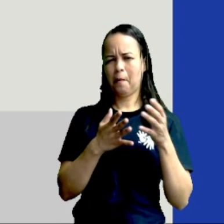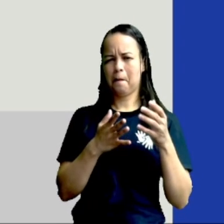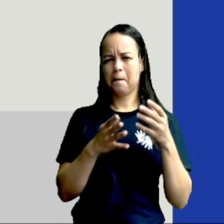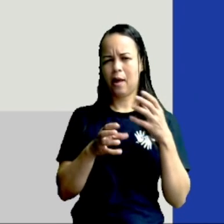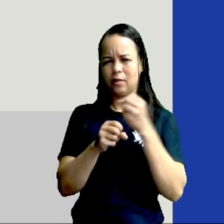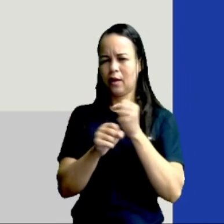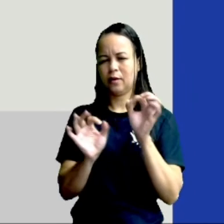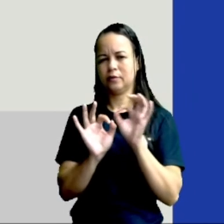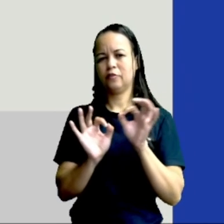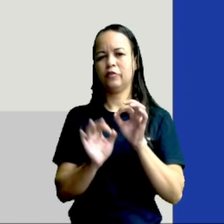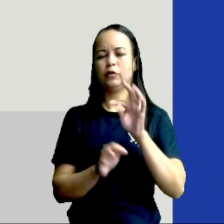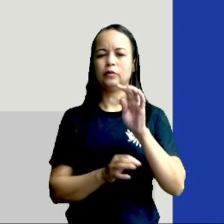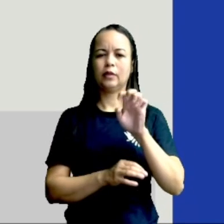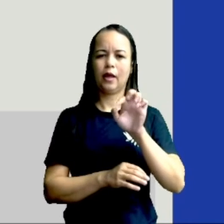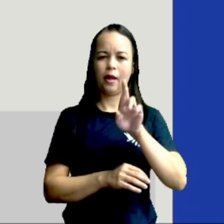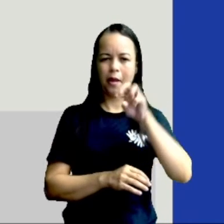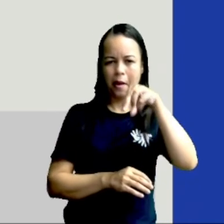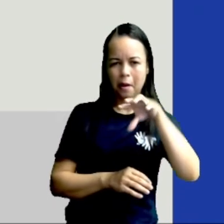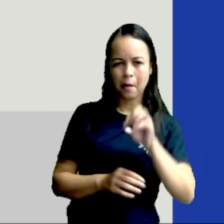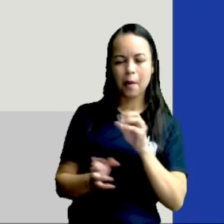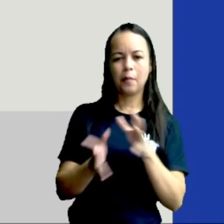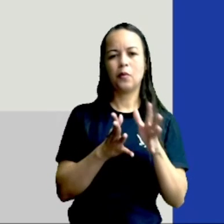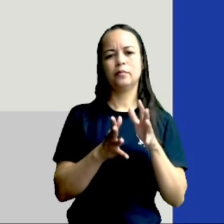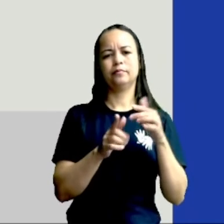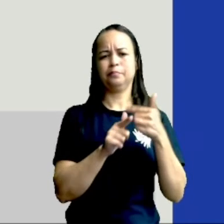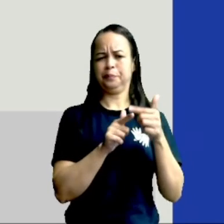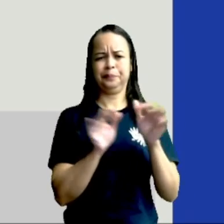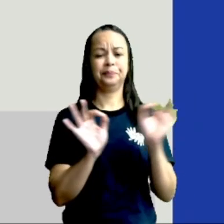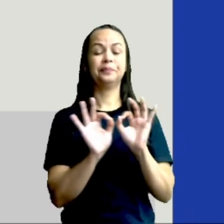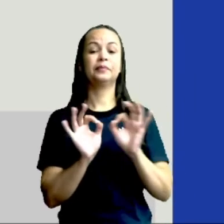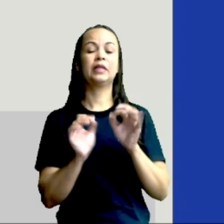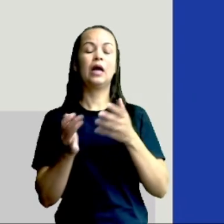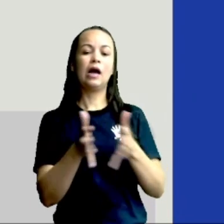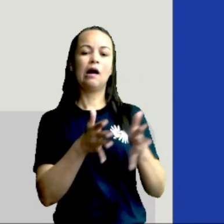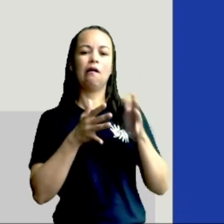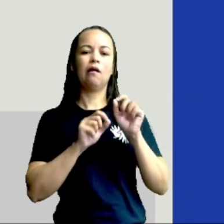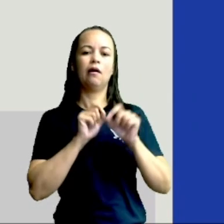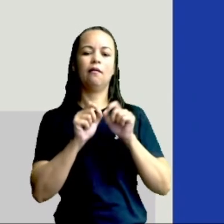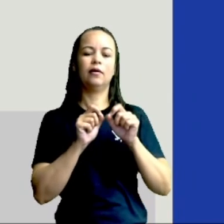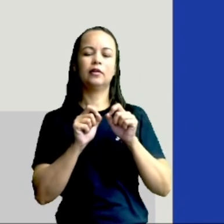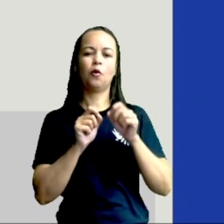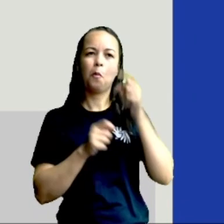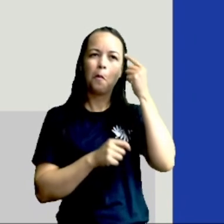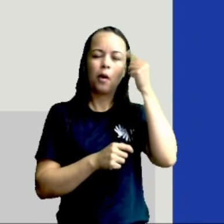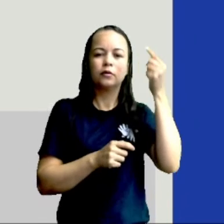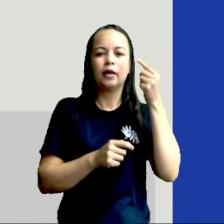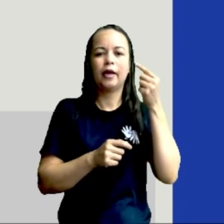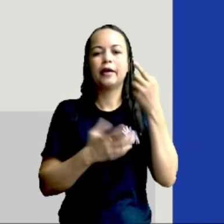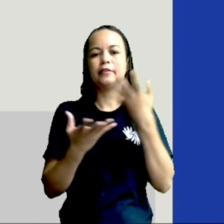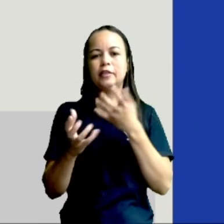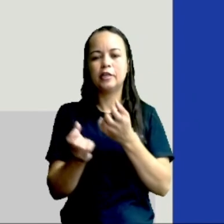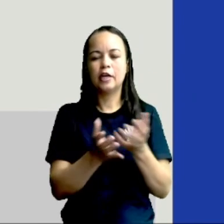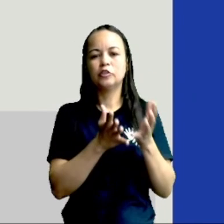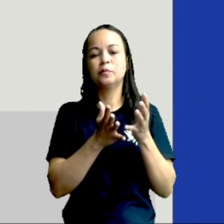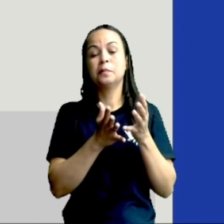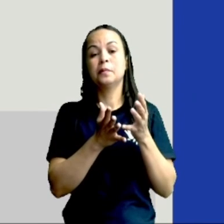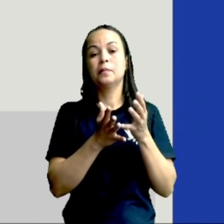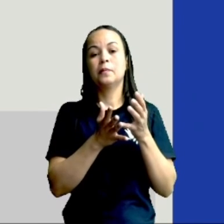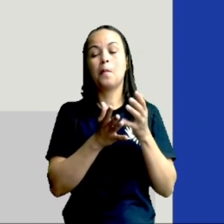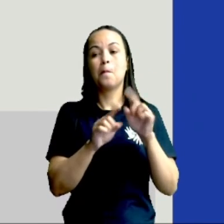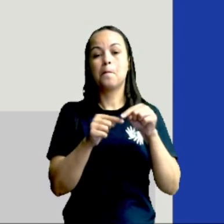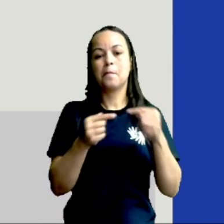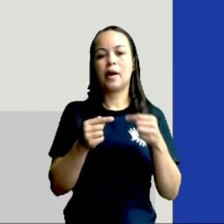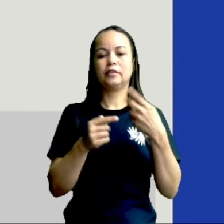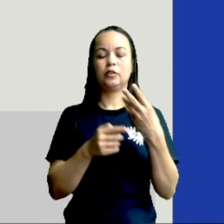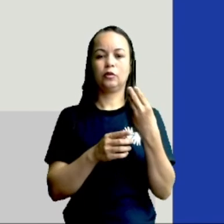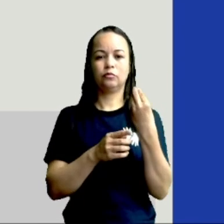Mas não tem problema. Eu estou adicionando também ali aquela relação. Tá? Eu estou trazendo aí a ideia de expressão. Mas se eu adicionar